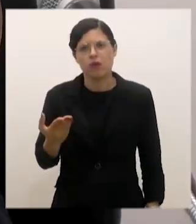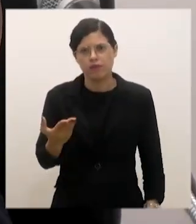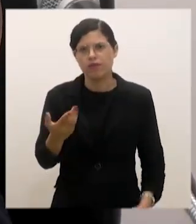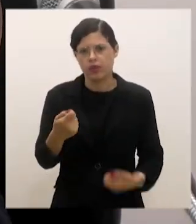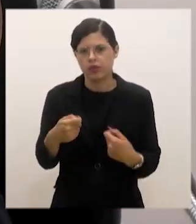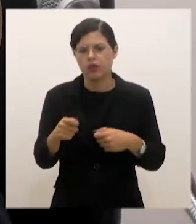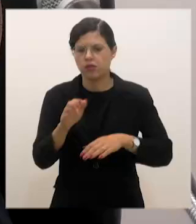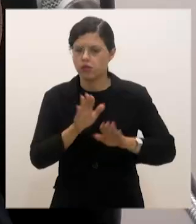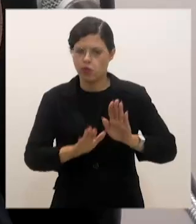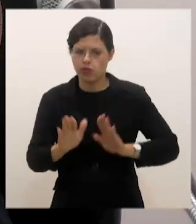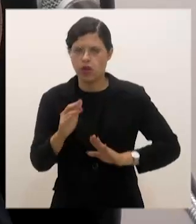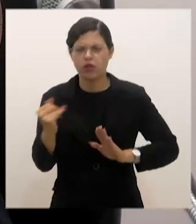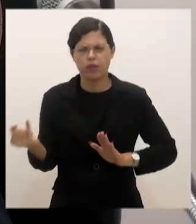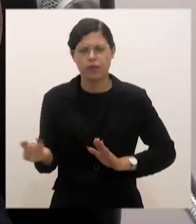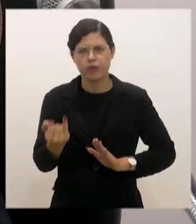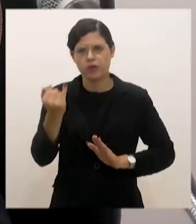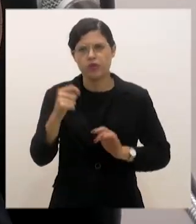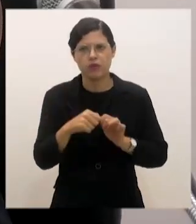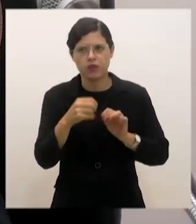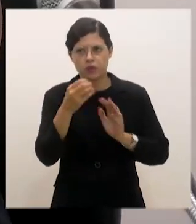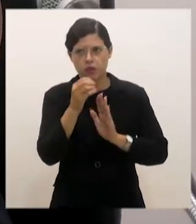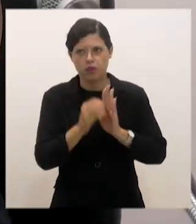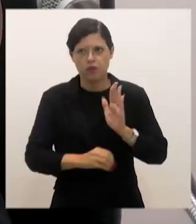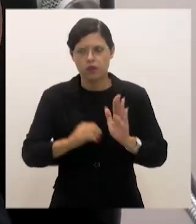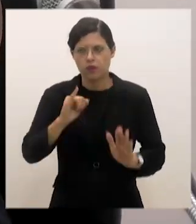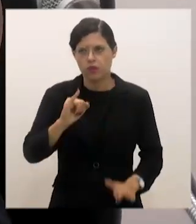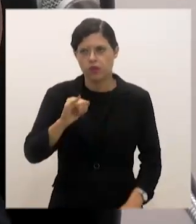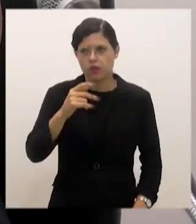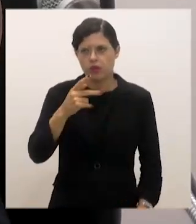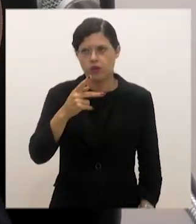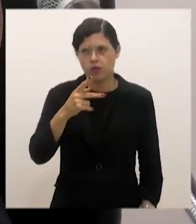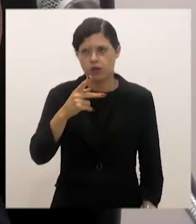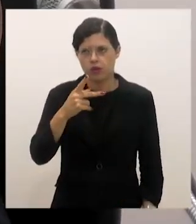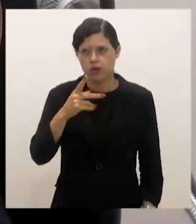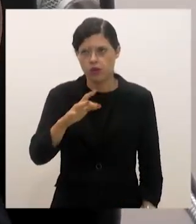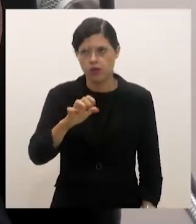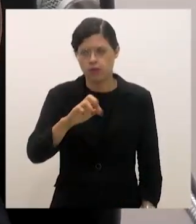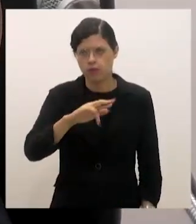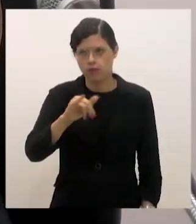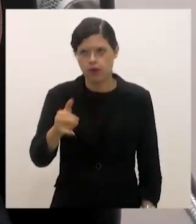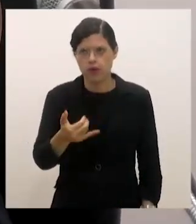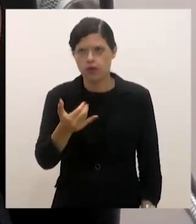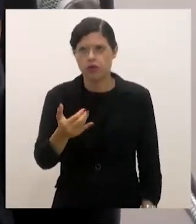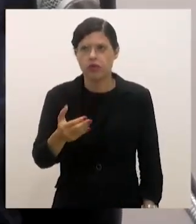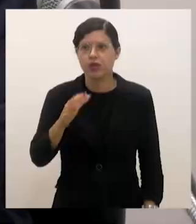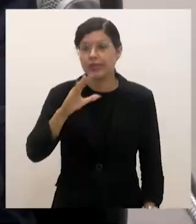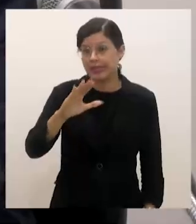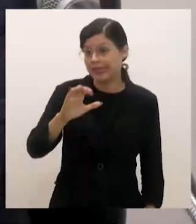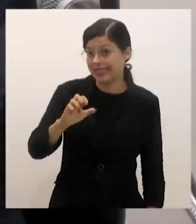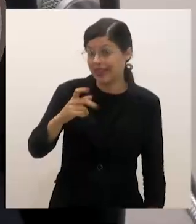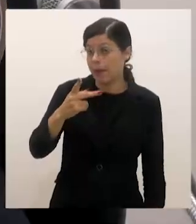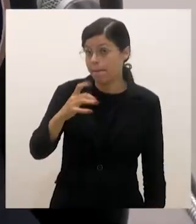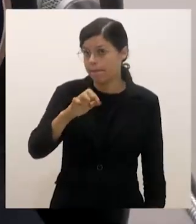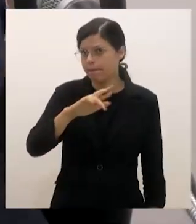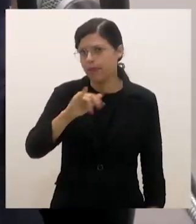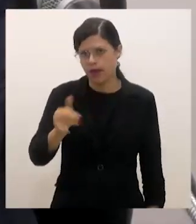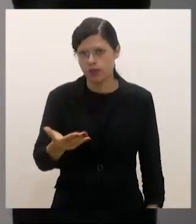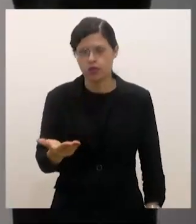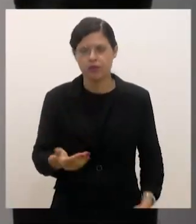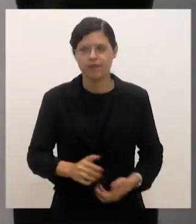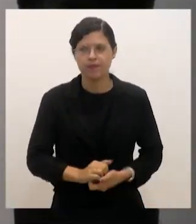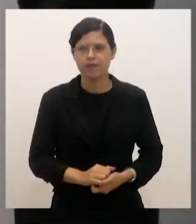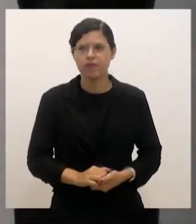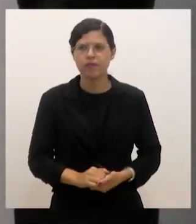importante em fazer um ofício para o ITERJ, para que o ITERJ certifique essas coordenadas. CEPERJ. E, enquanto